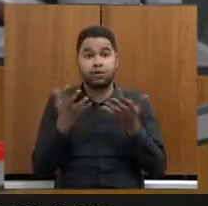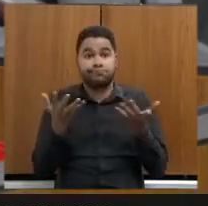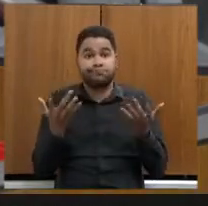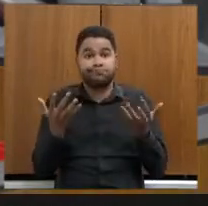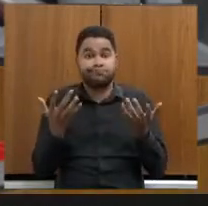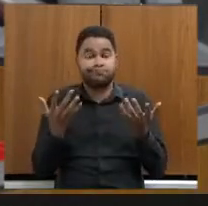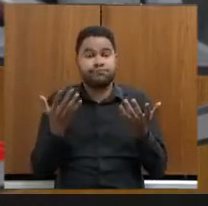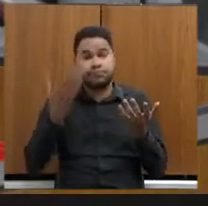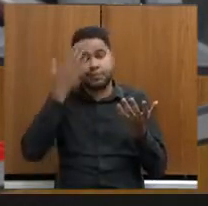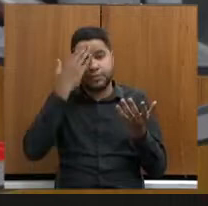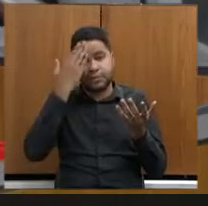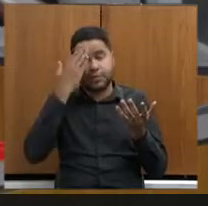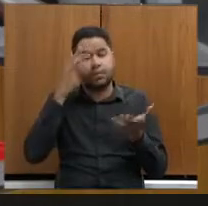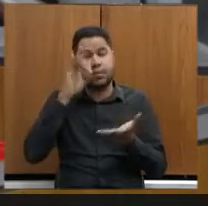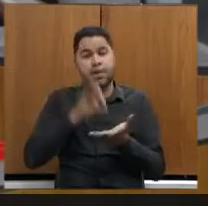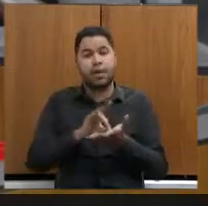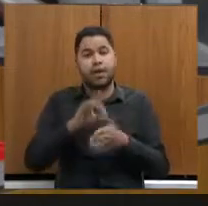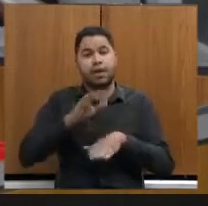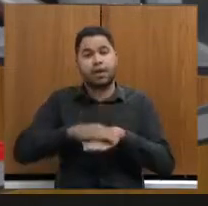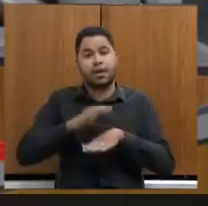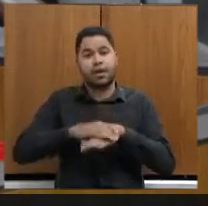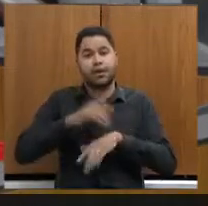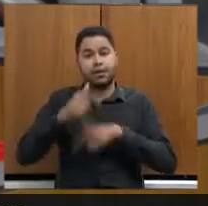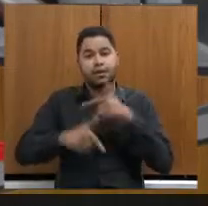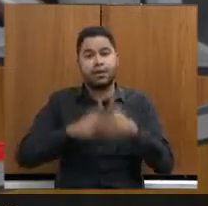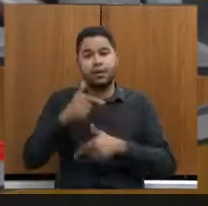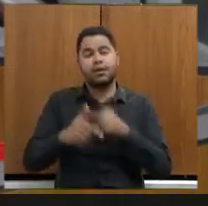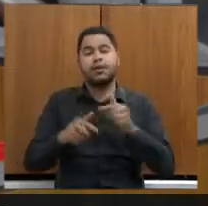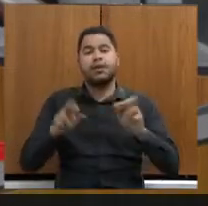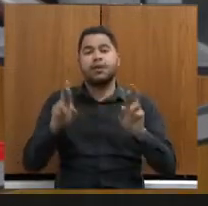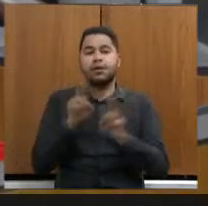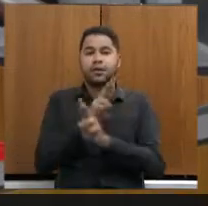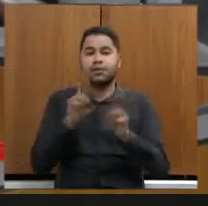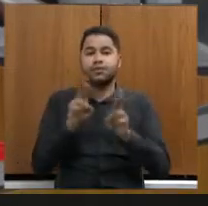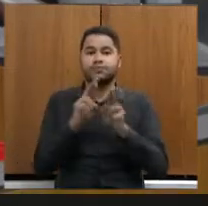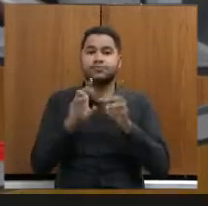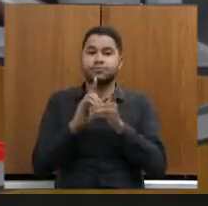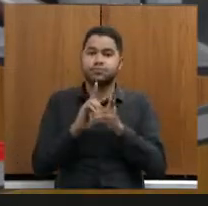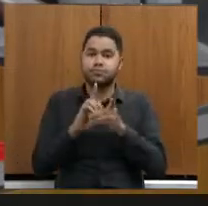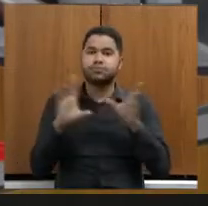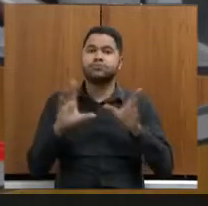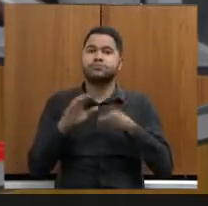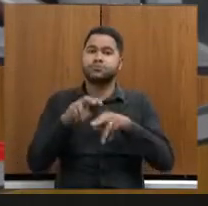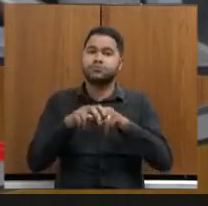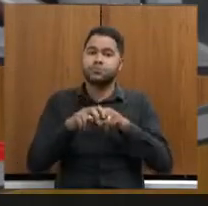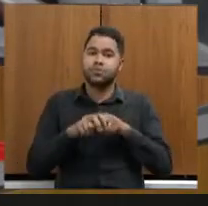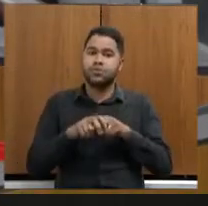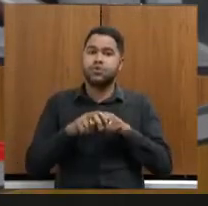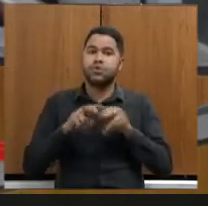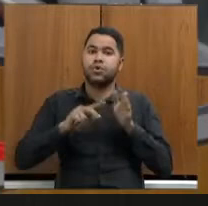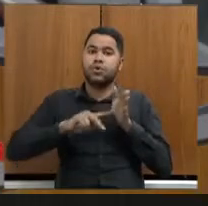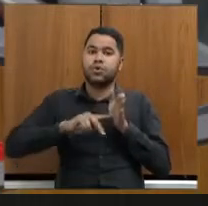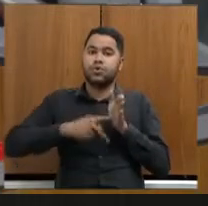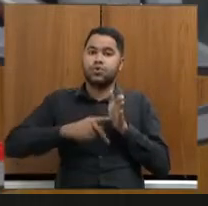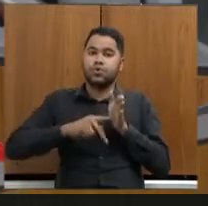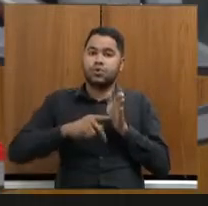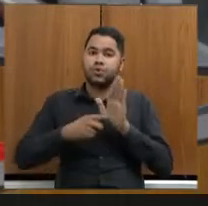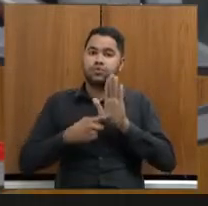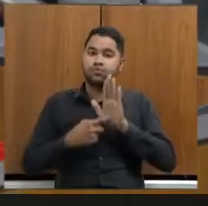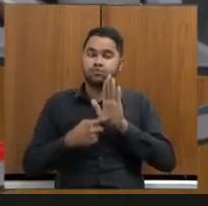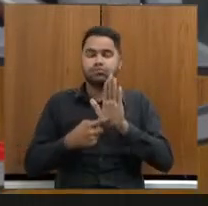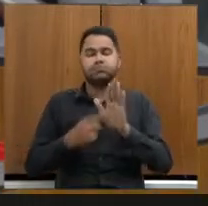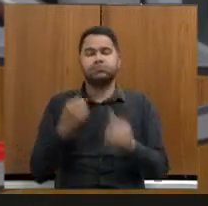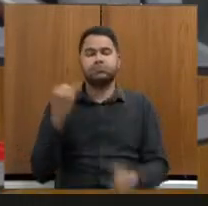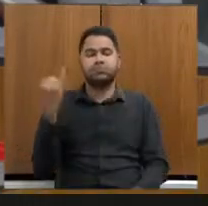quem sabe da sua realidade é o trabalhador Então as relações democráticas de Trabalho através do sindicato que representa